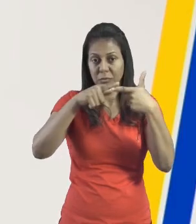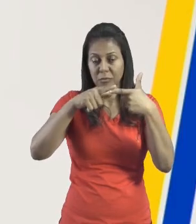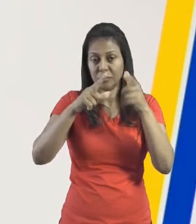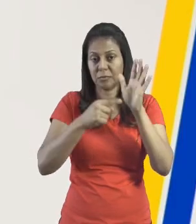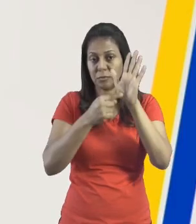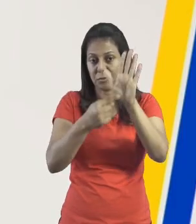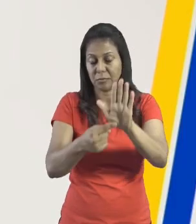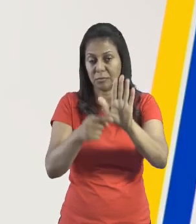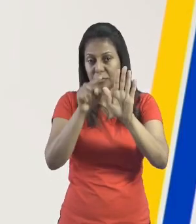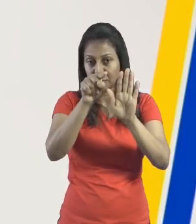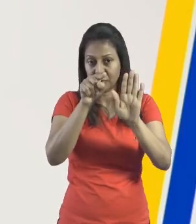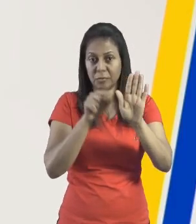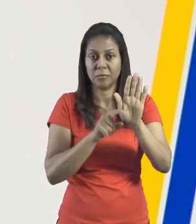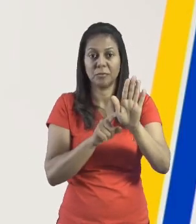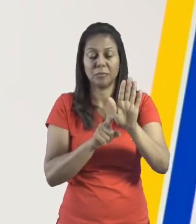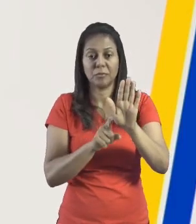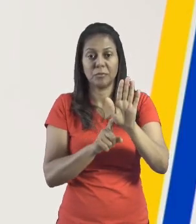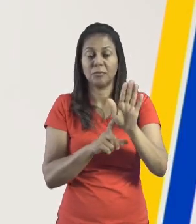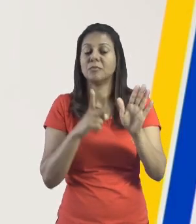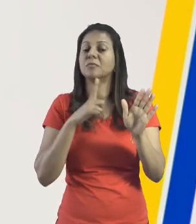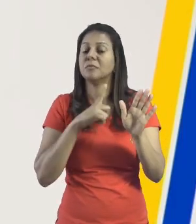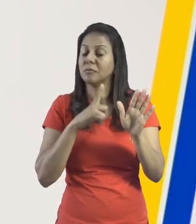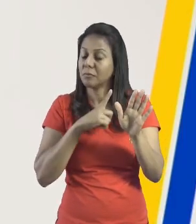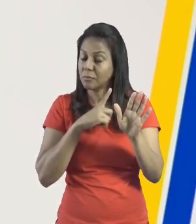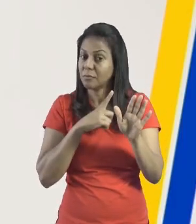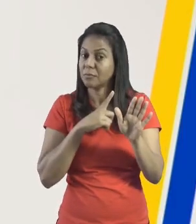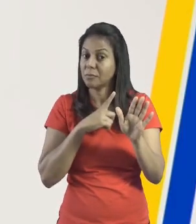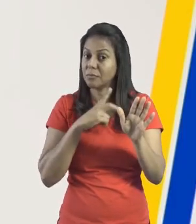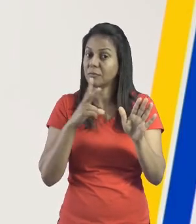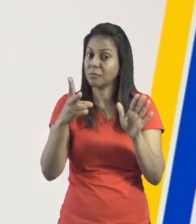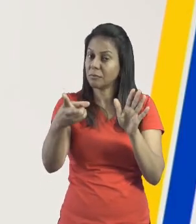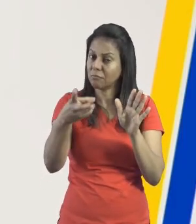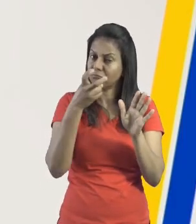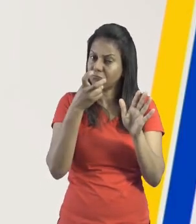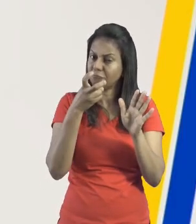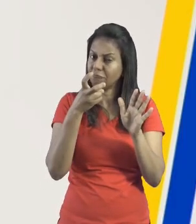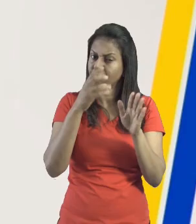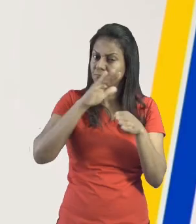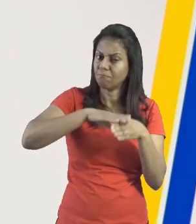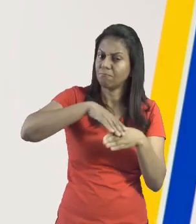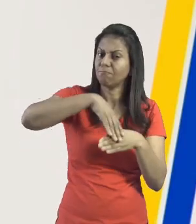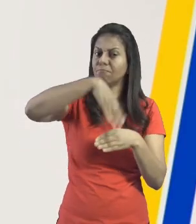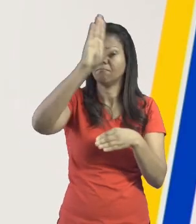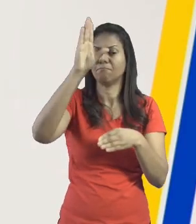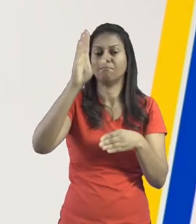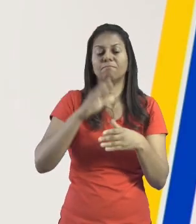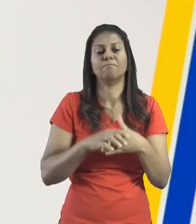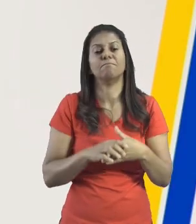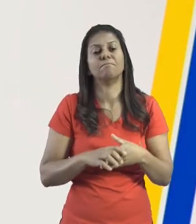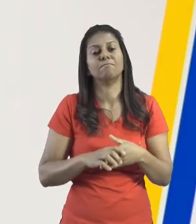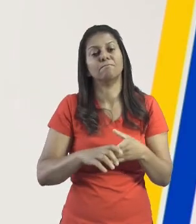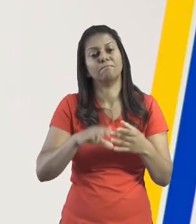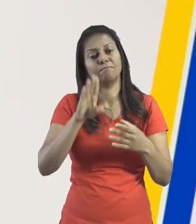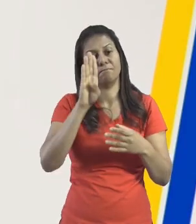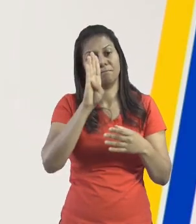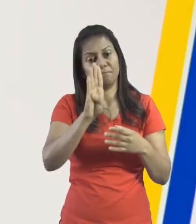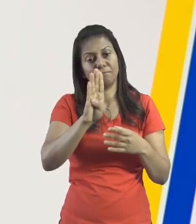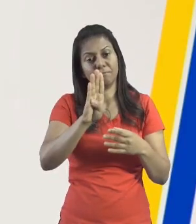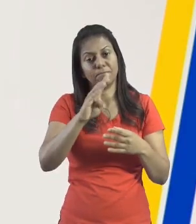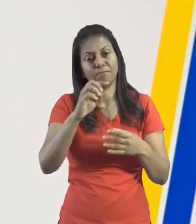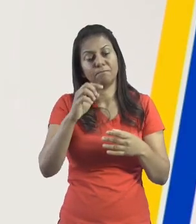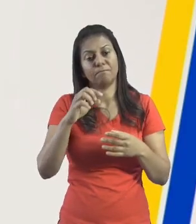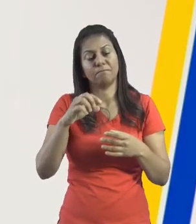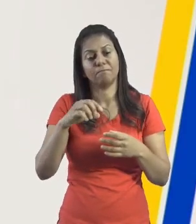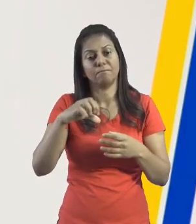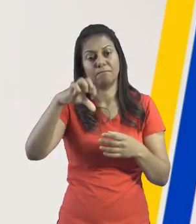aparecendo nesta equação, nós vemos que o maior coeficiente é justamente o coeficiente B, que